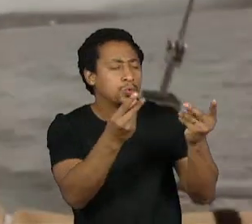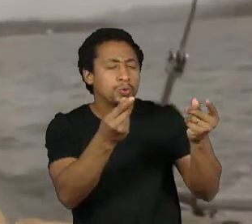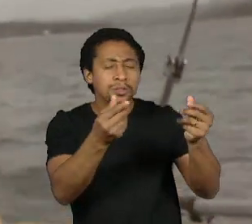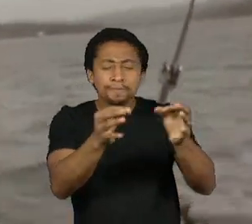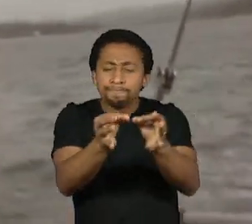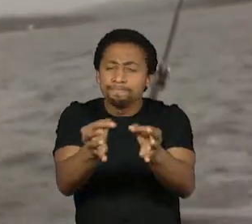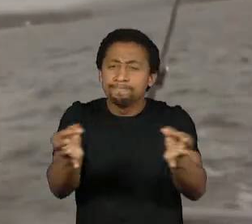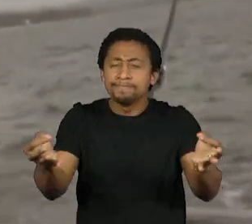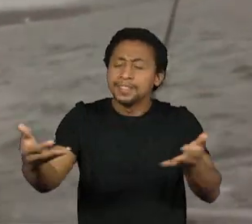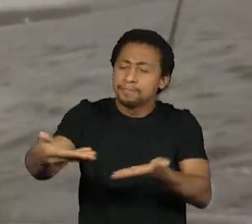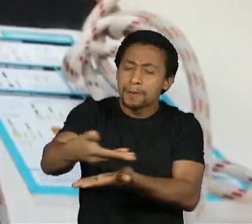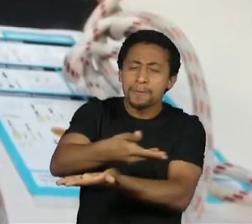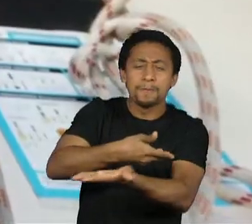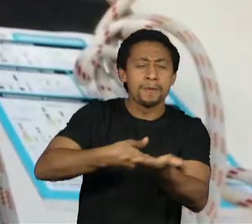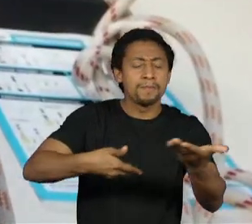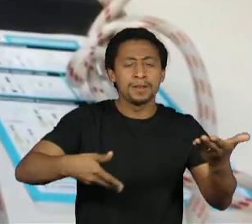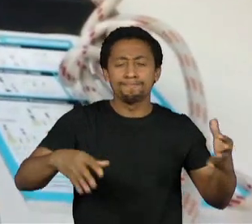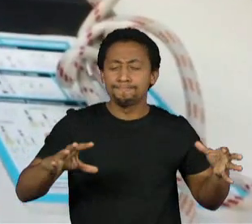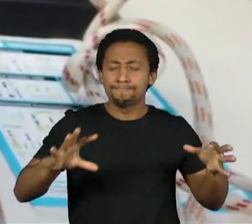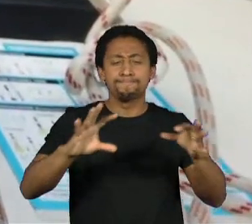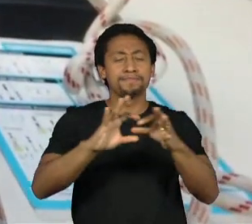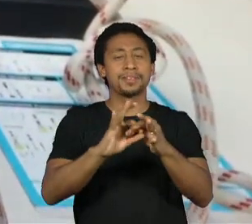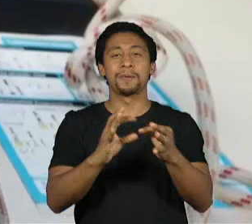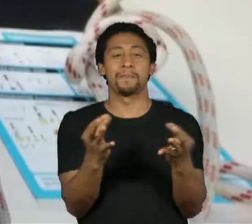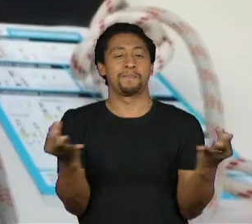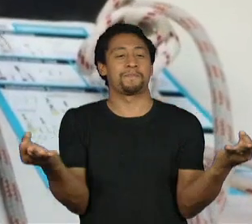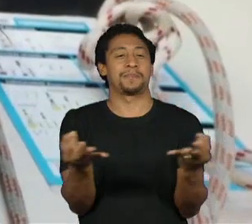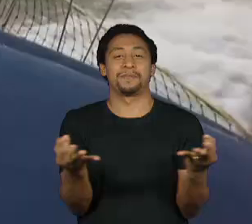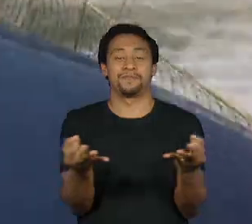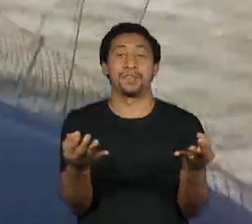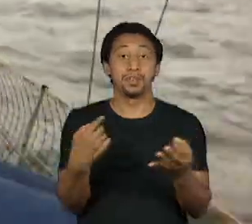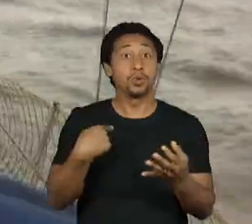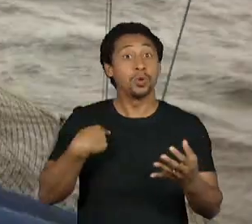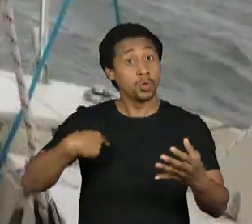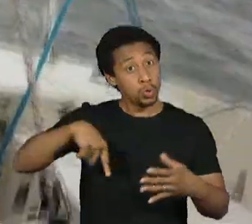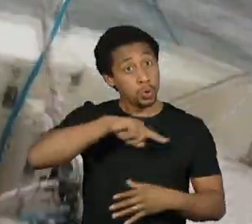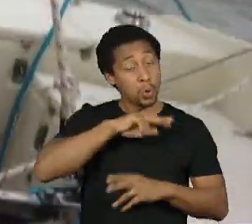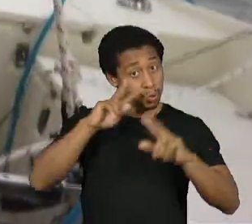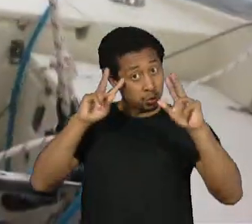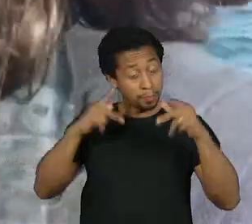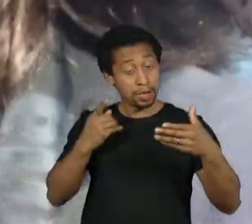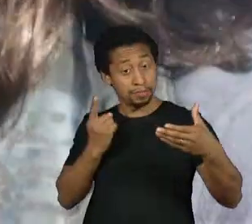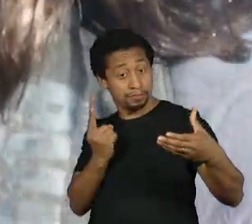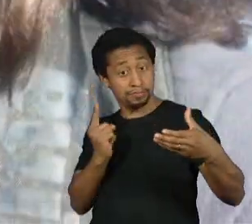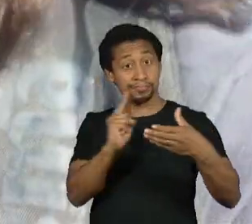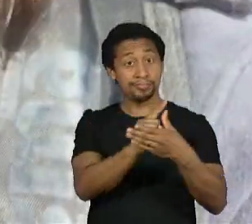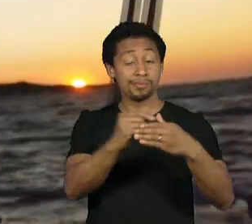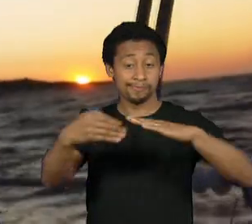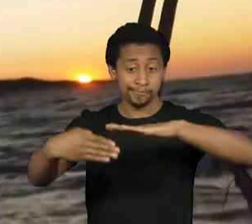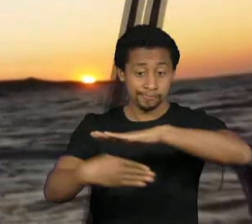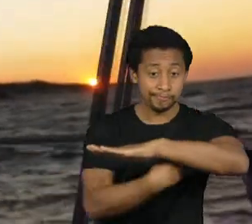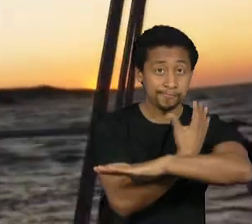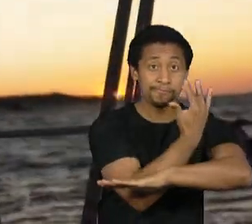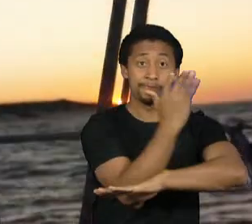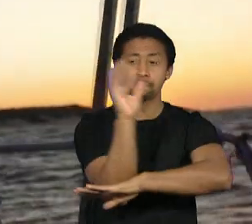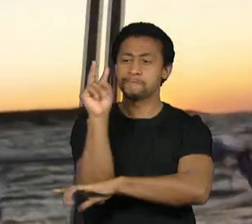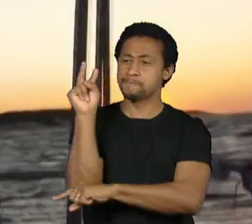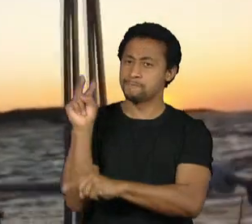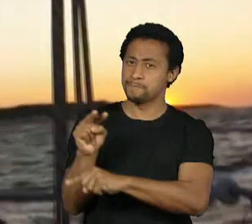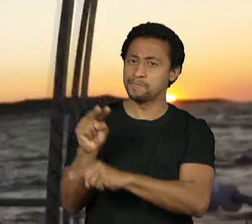conecta perfeitamente é nos enxergar como parte desses sistemas dos quais dependemos para